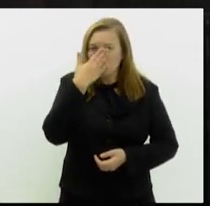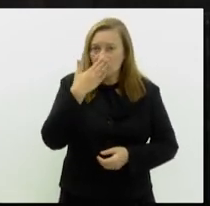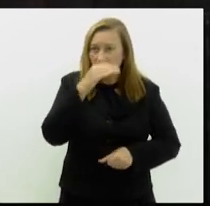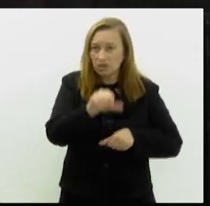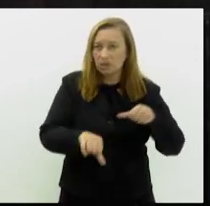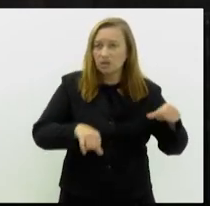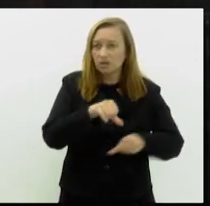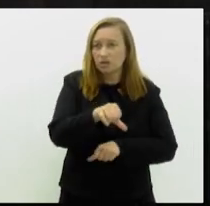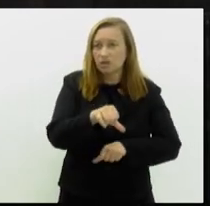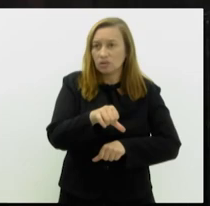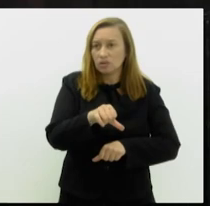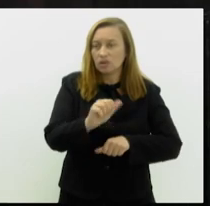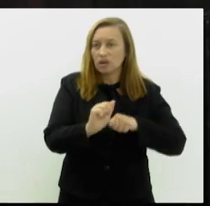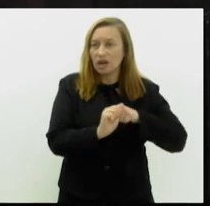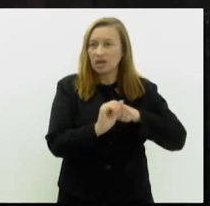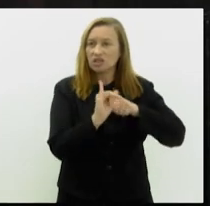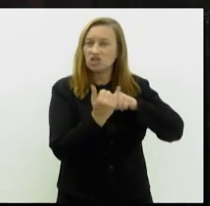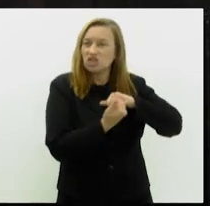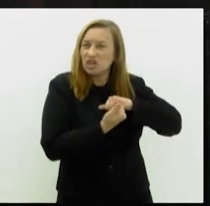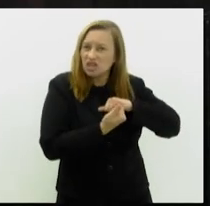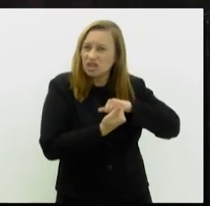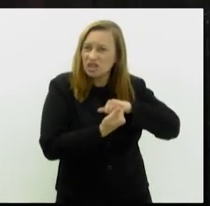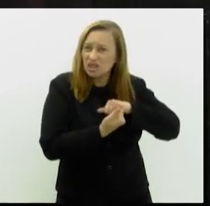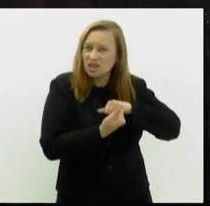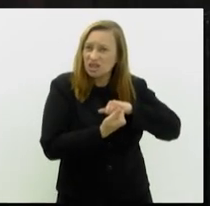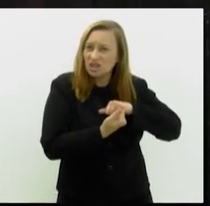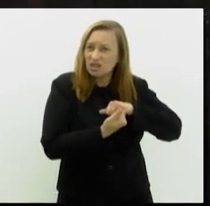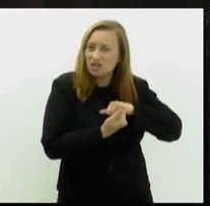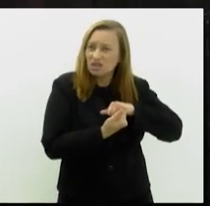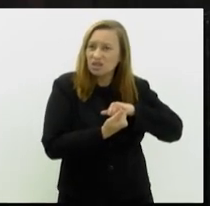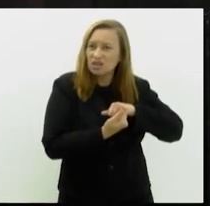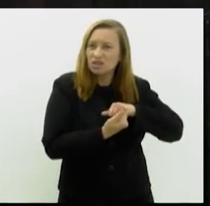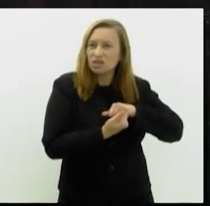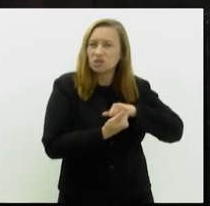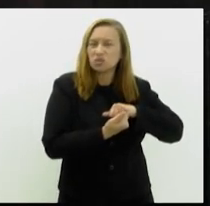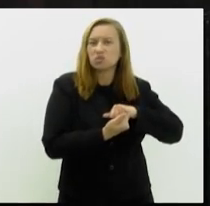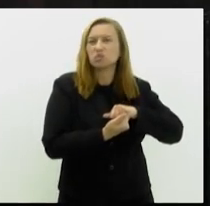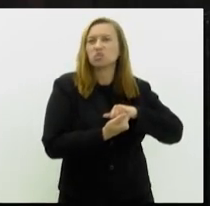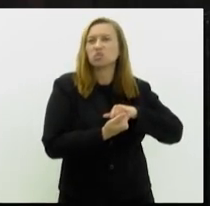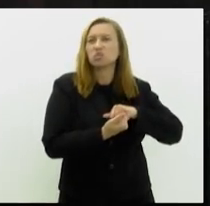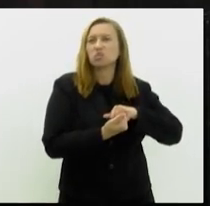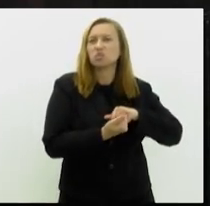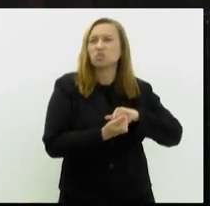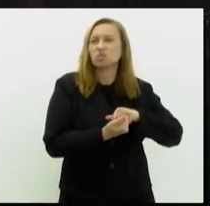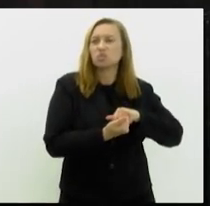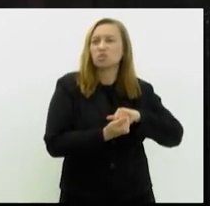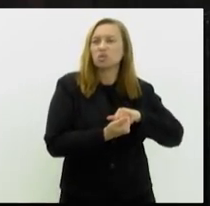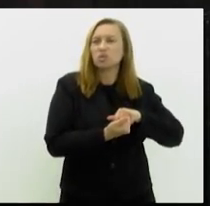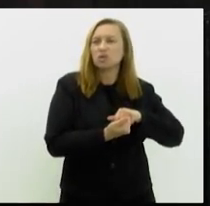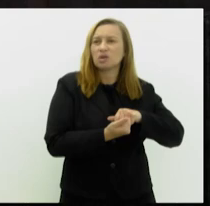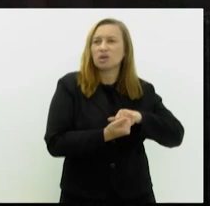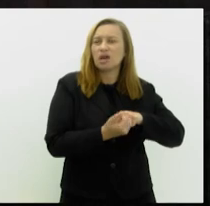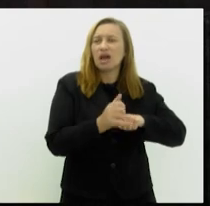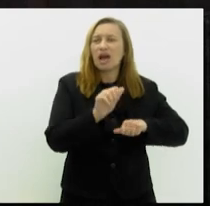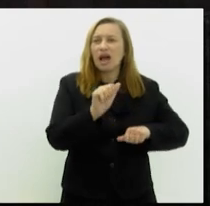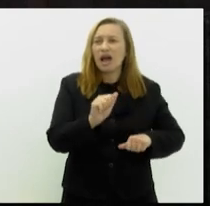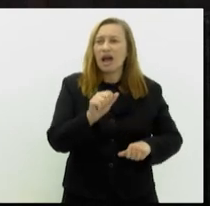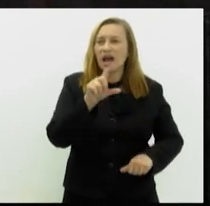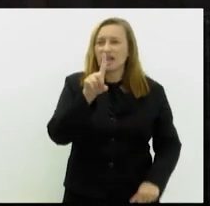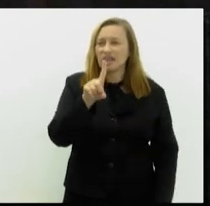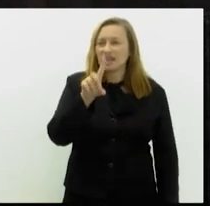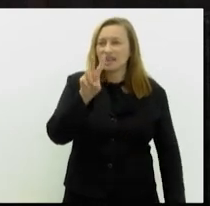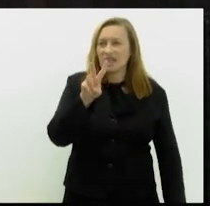um adjetivo, o que é um adjetivo por vezes desqualificante, em um advérbio de intensidade. Ela